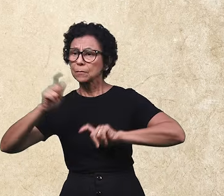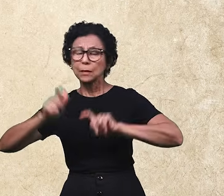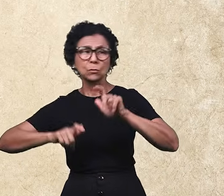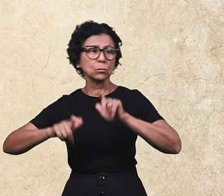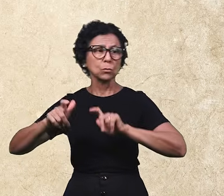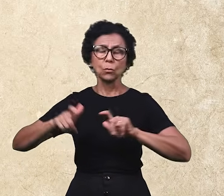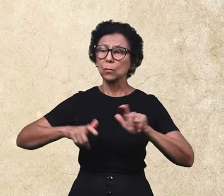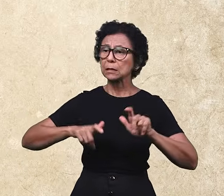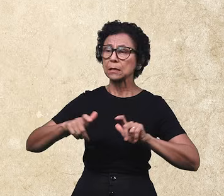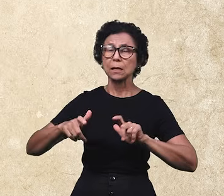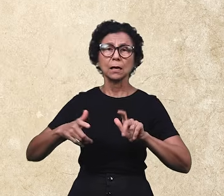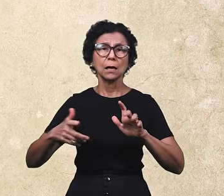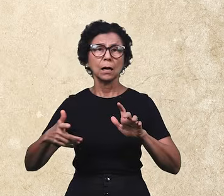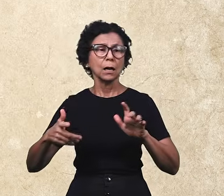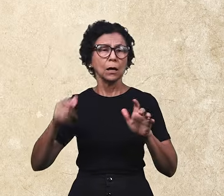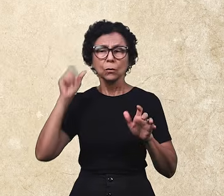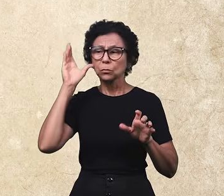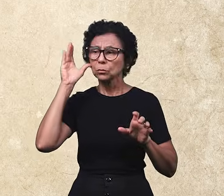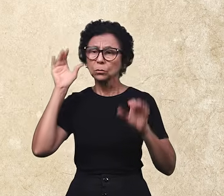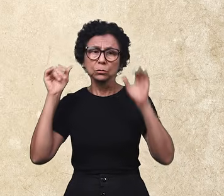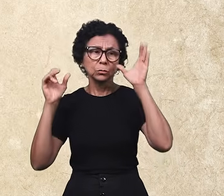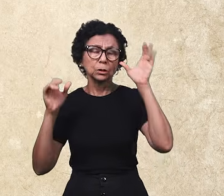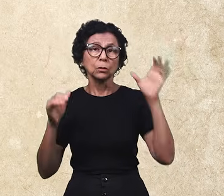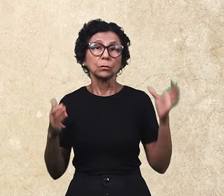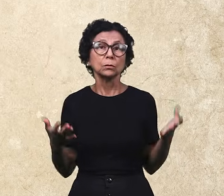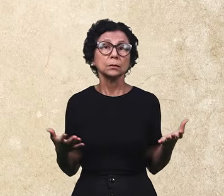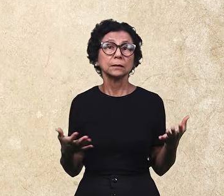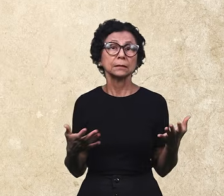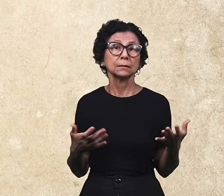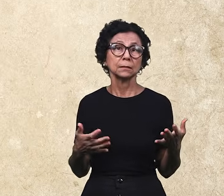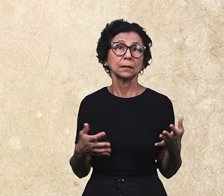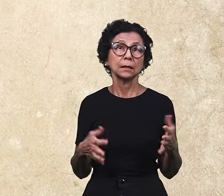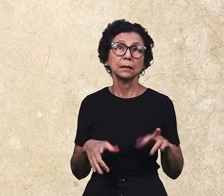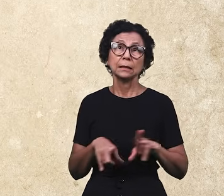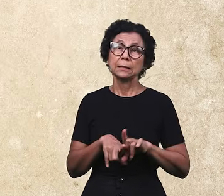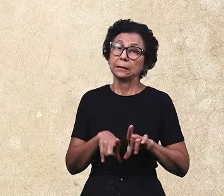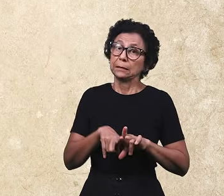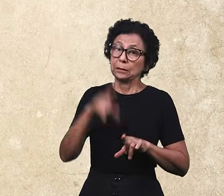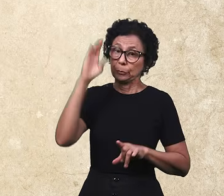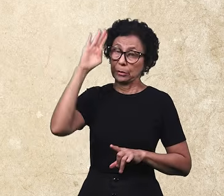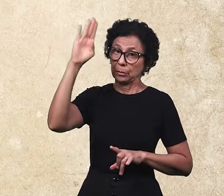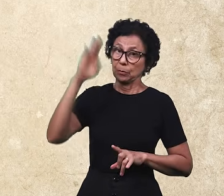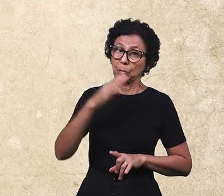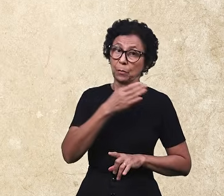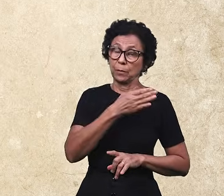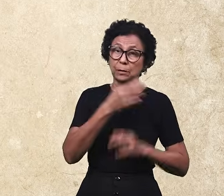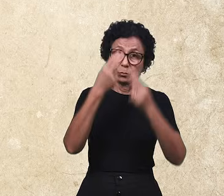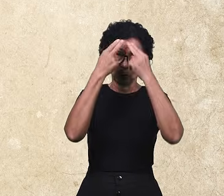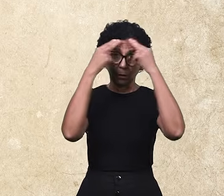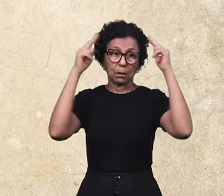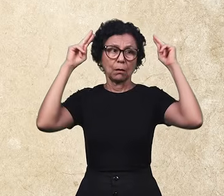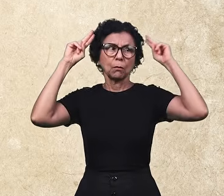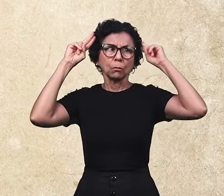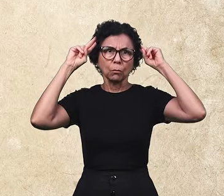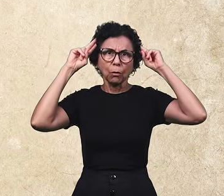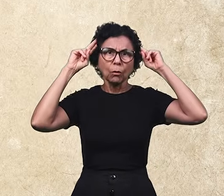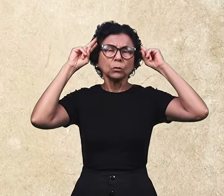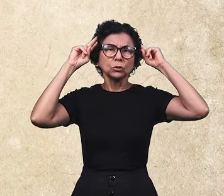Todos inclusive Herodes, né? Diz que Herodes, e todos começaram... ouvindo, se perturbou. Isso, e todos começaram a